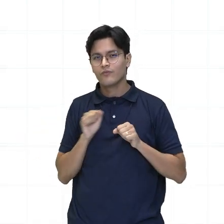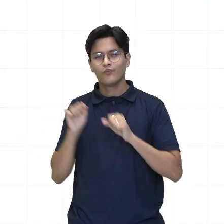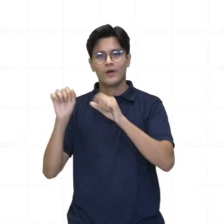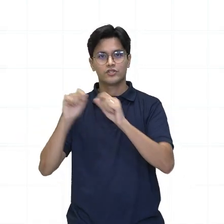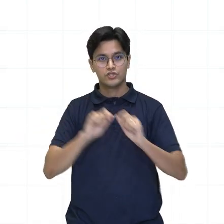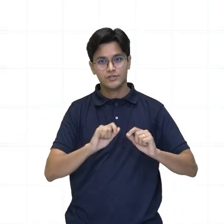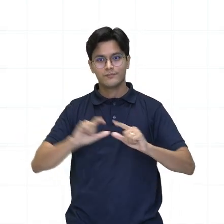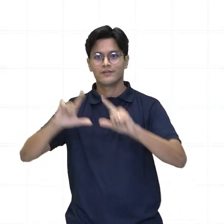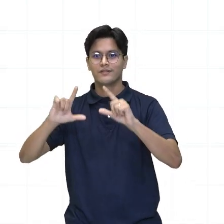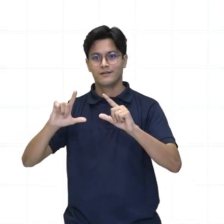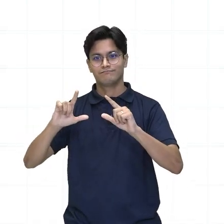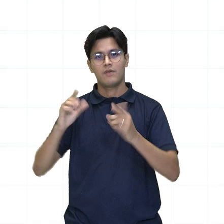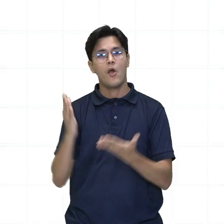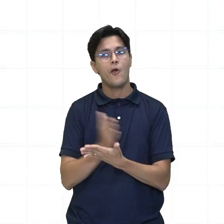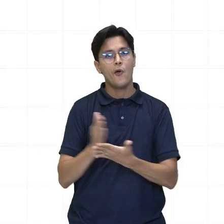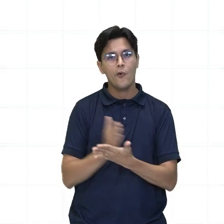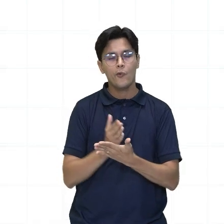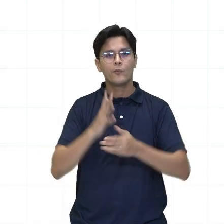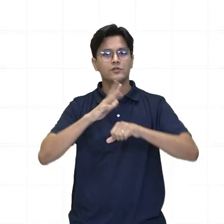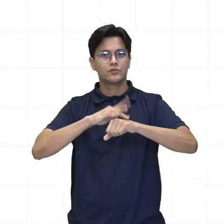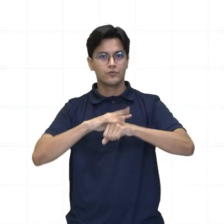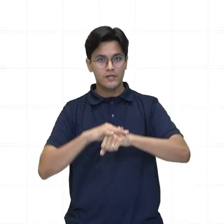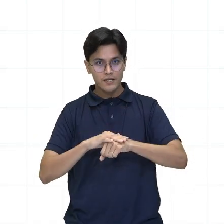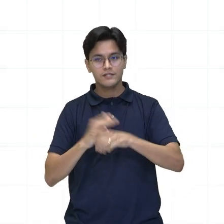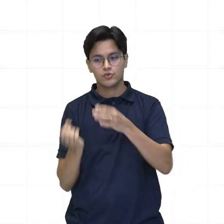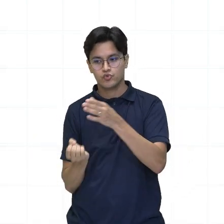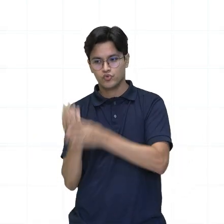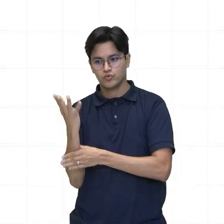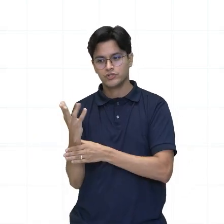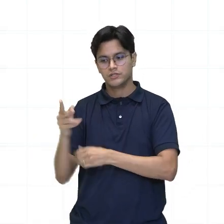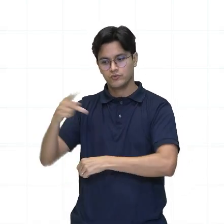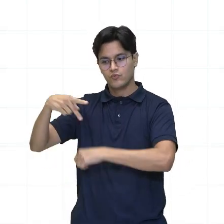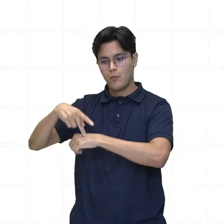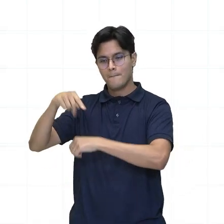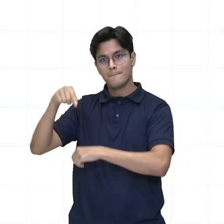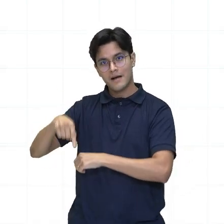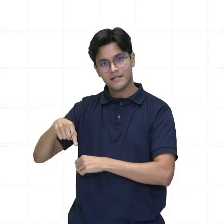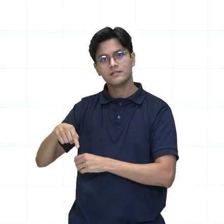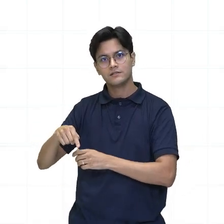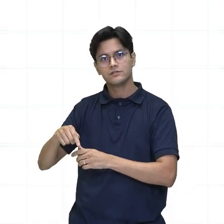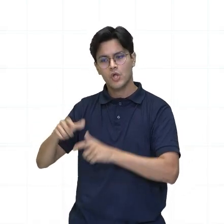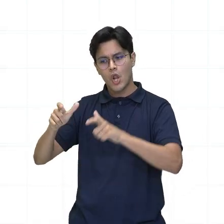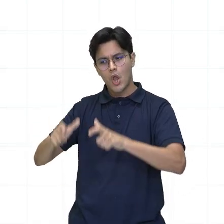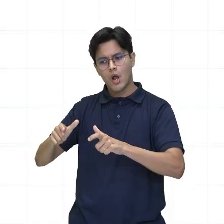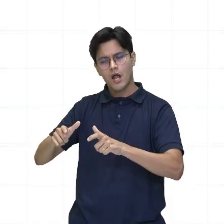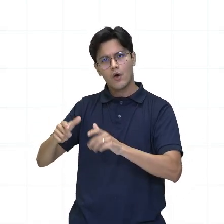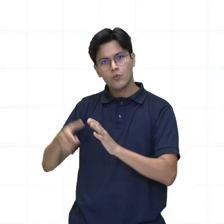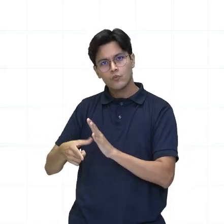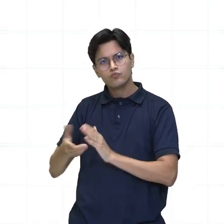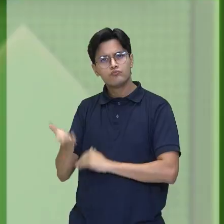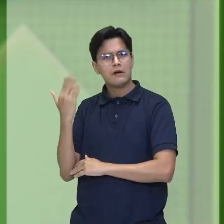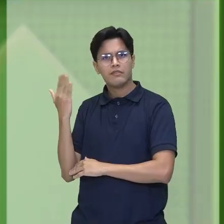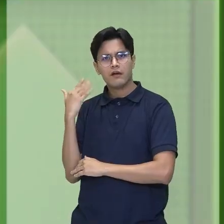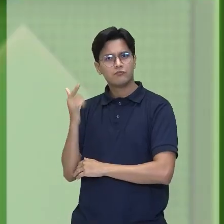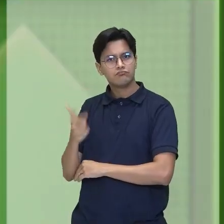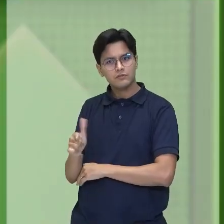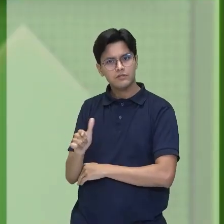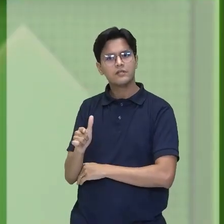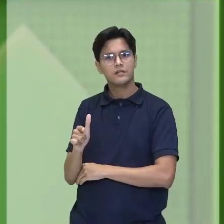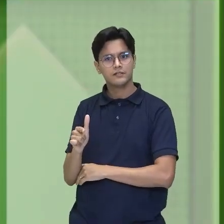surgindo em países onde antes eram desconhecidas. Então, olha o que acontece, né, gente? O simples fato de